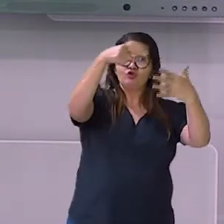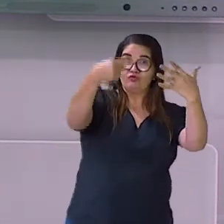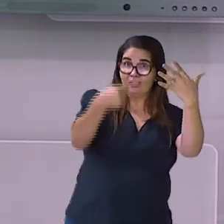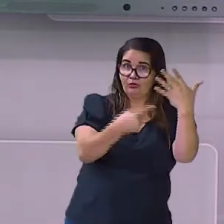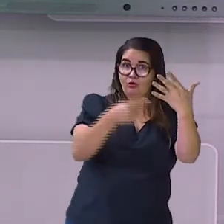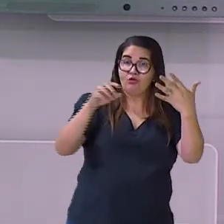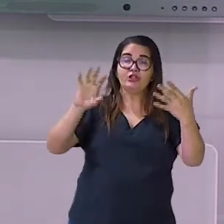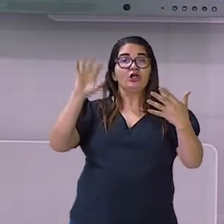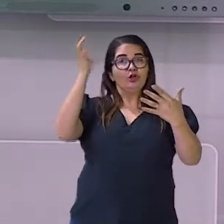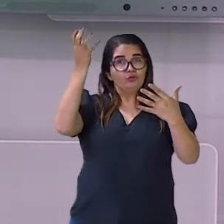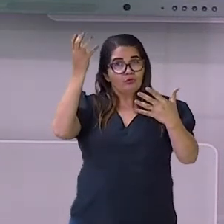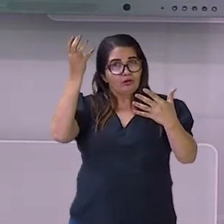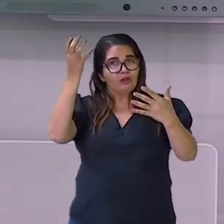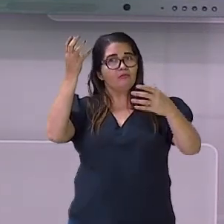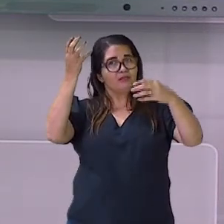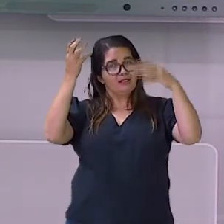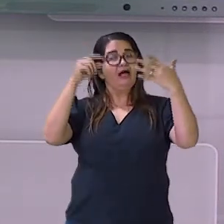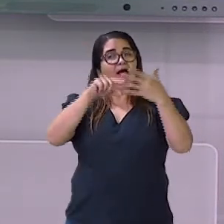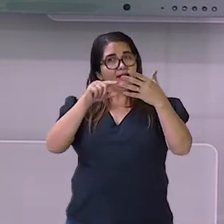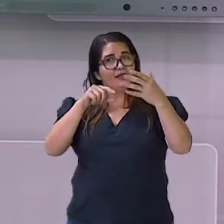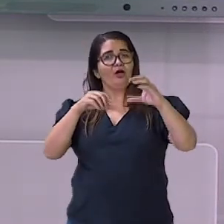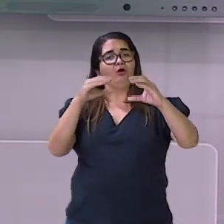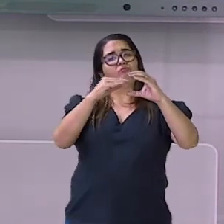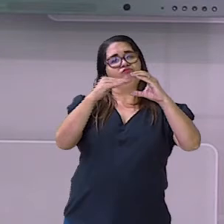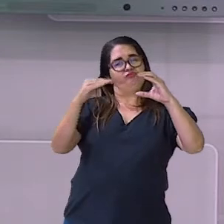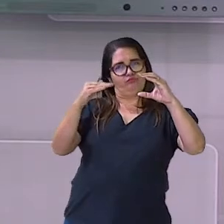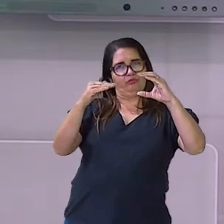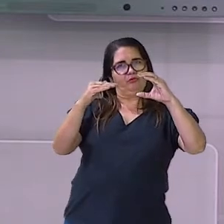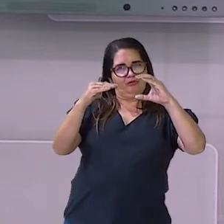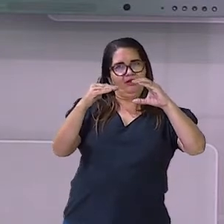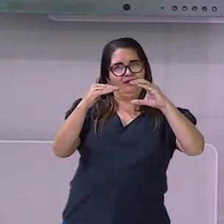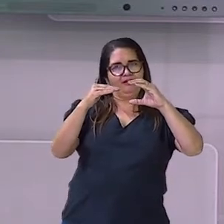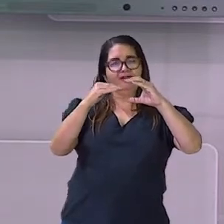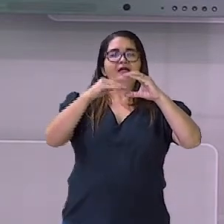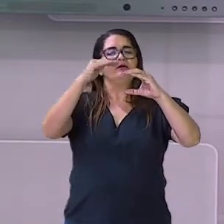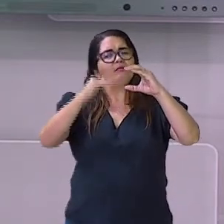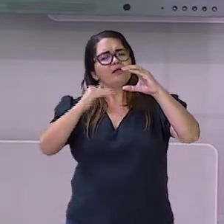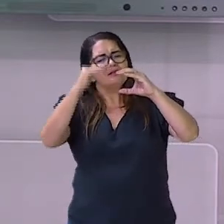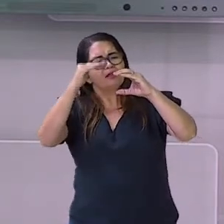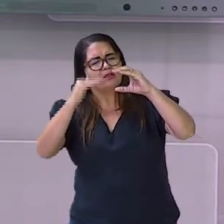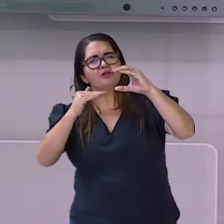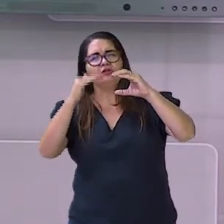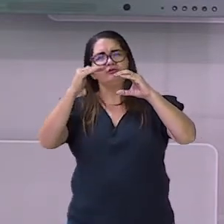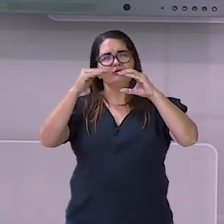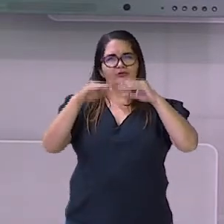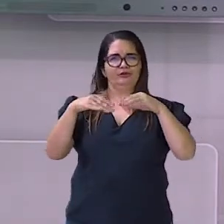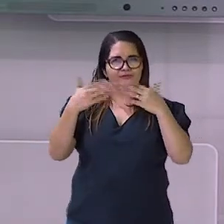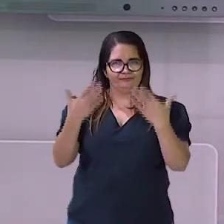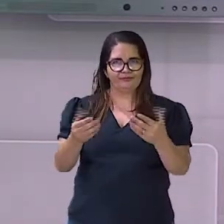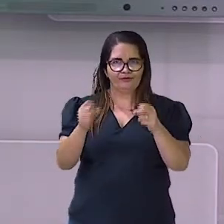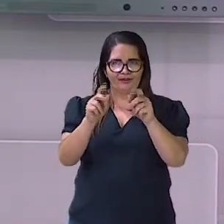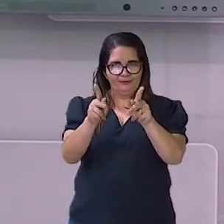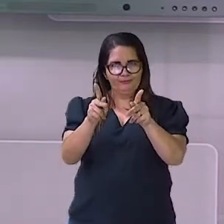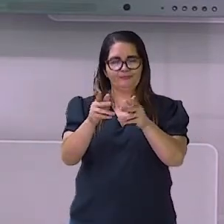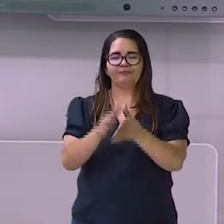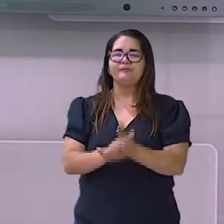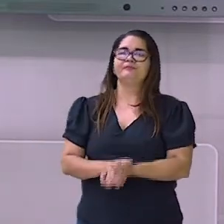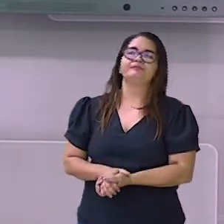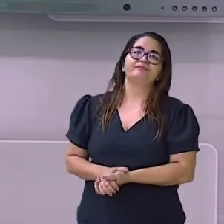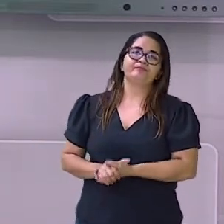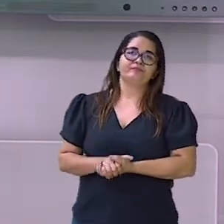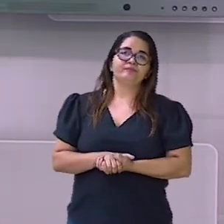você falar temperado, ele não é errado, mas existe essa classificação. Tá